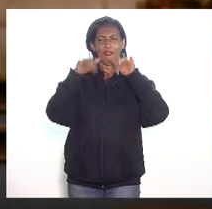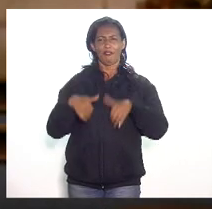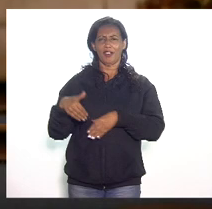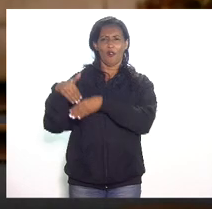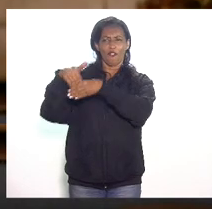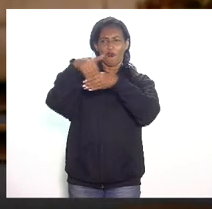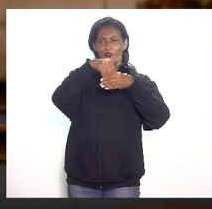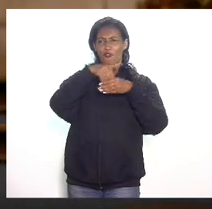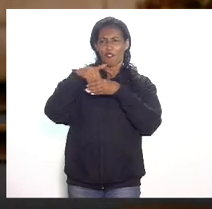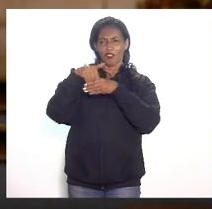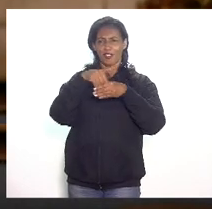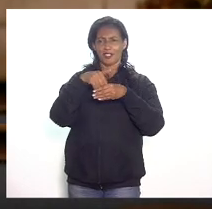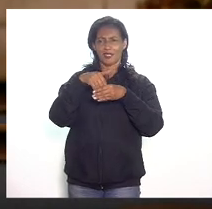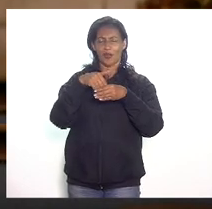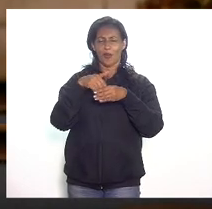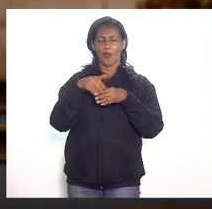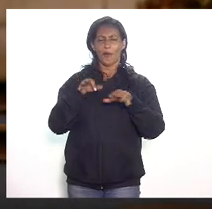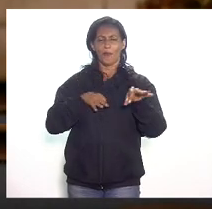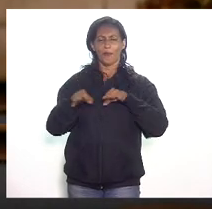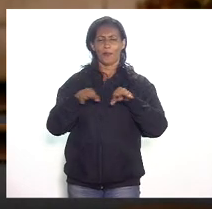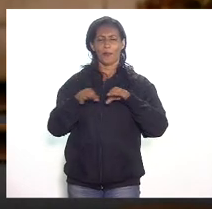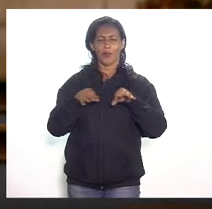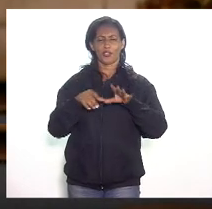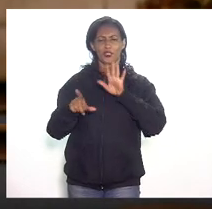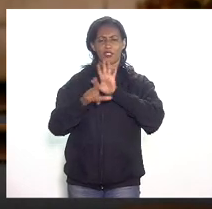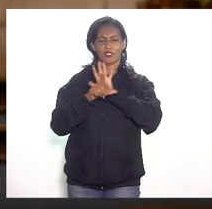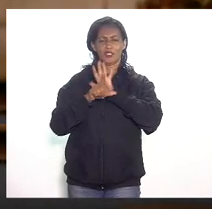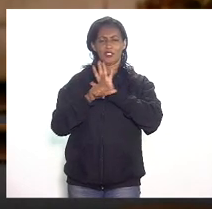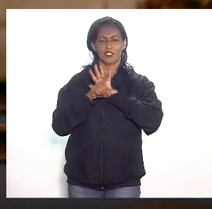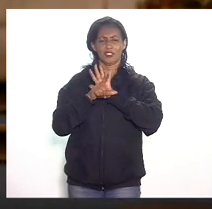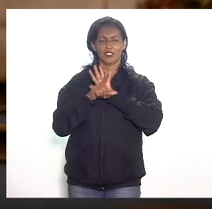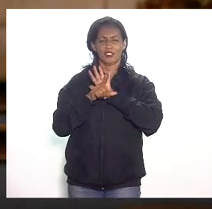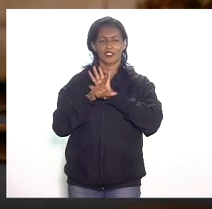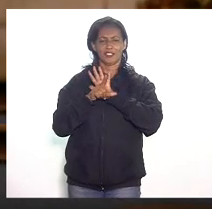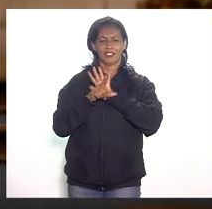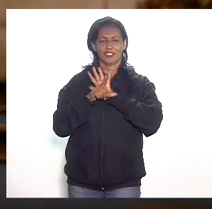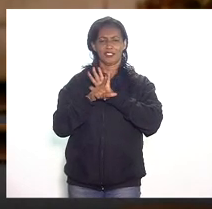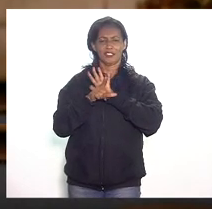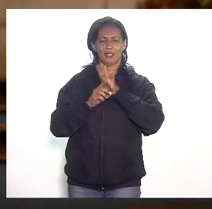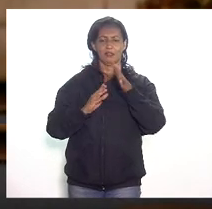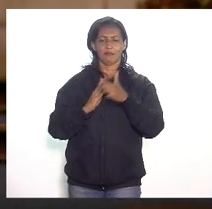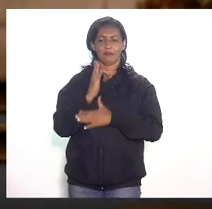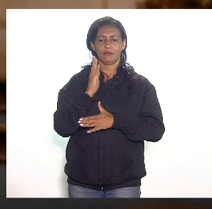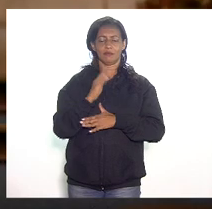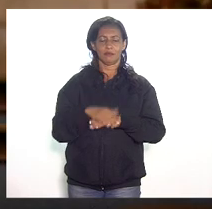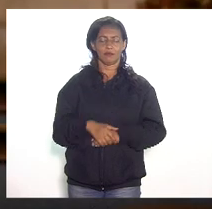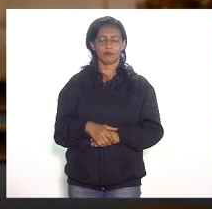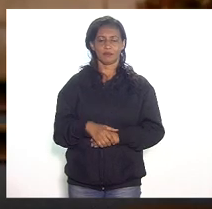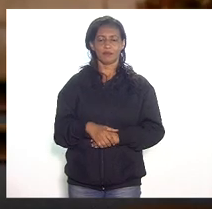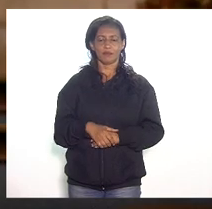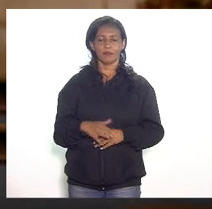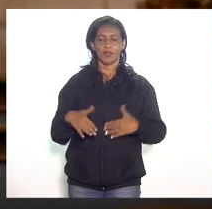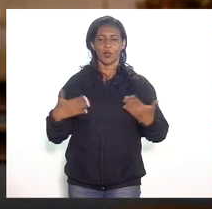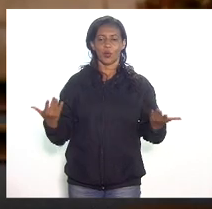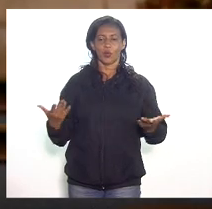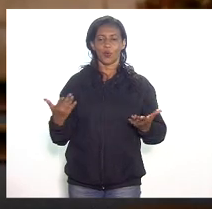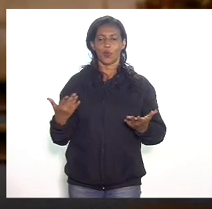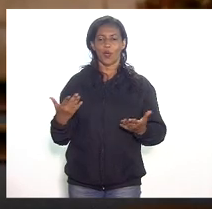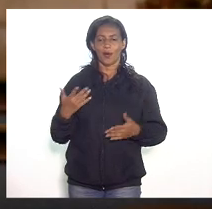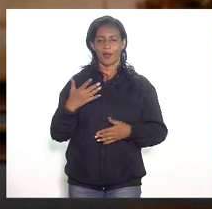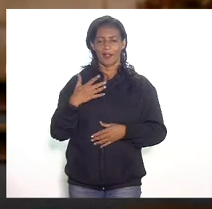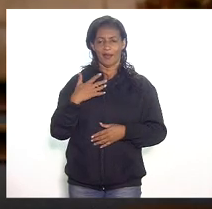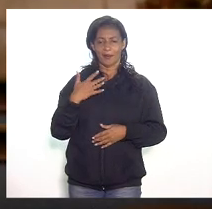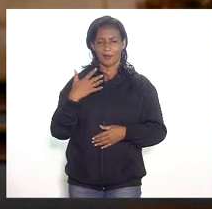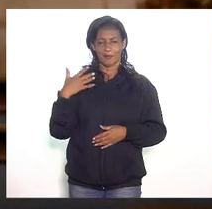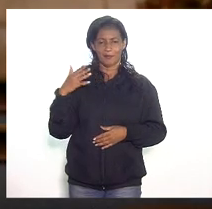votação, projeto de lei 4024 de 21. Os senhores que aprovam, eles estão aprovados. Com a palavra, o deputado Alexandre Kinoplock